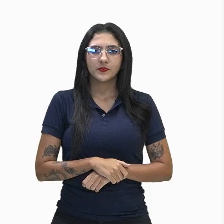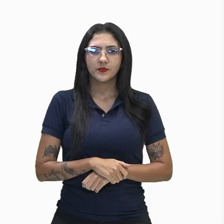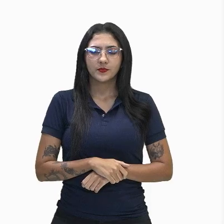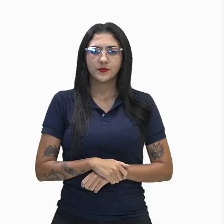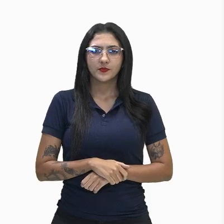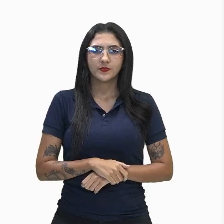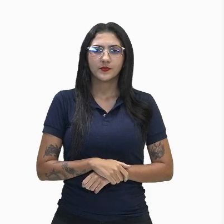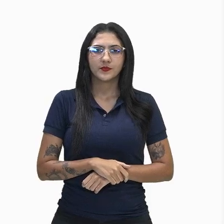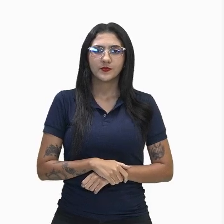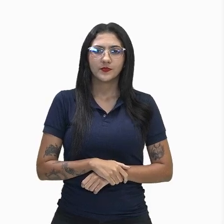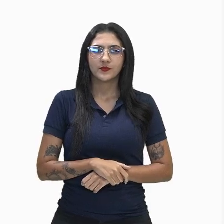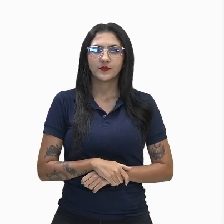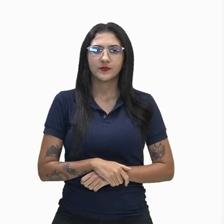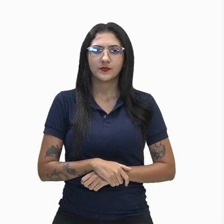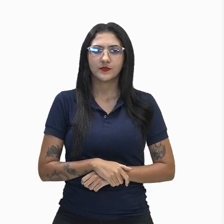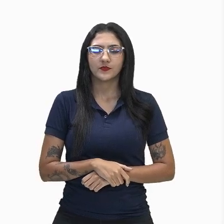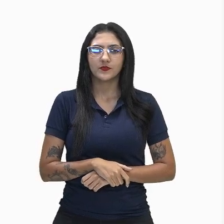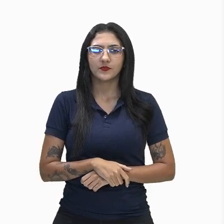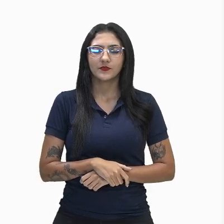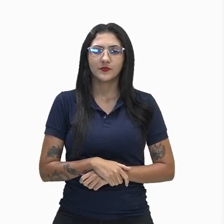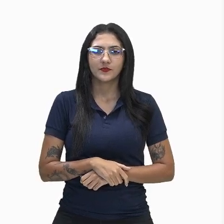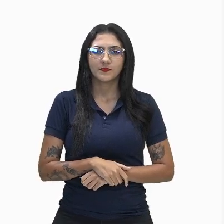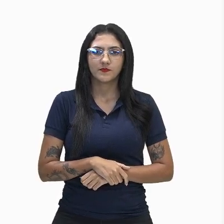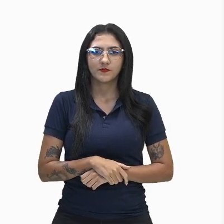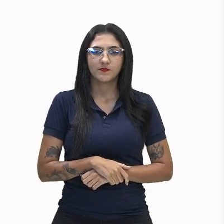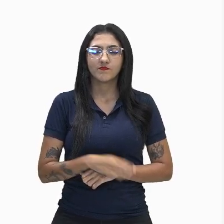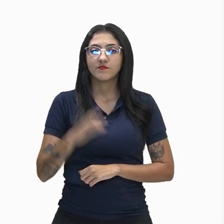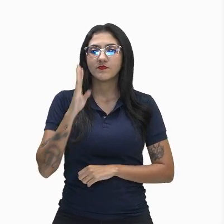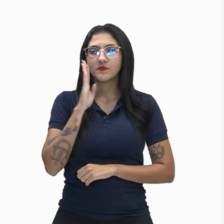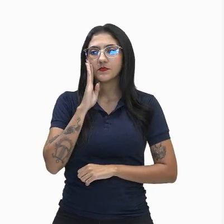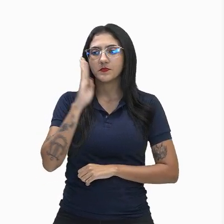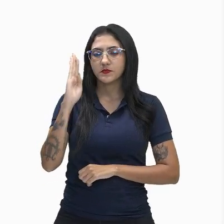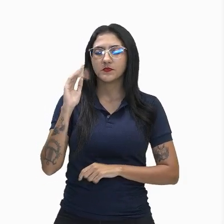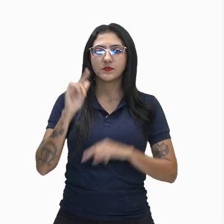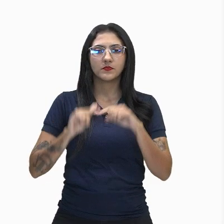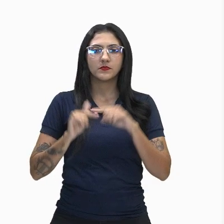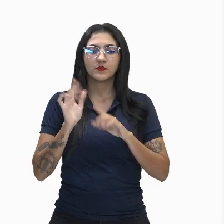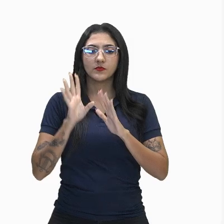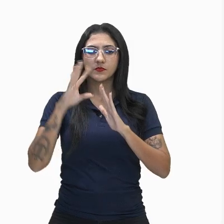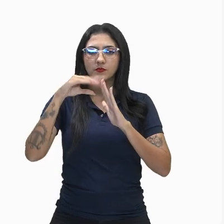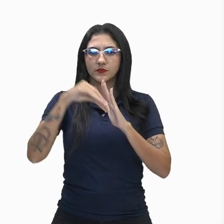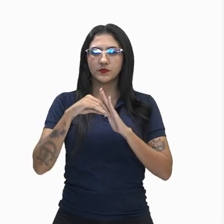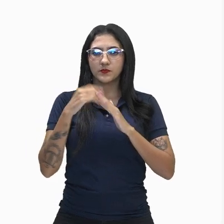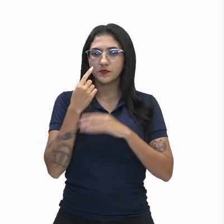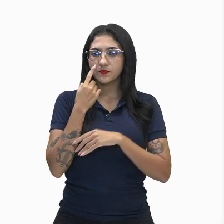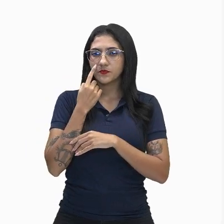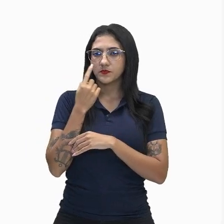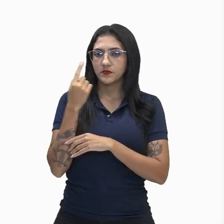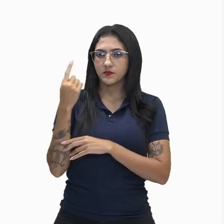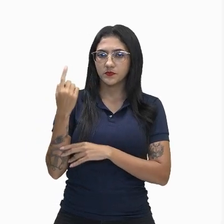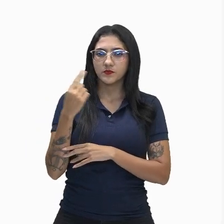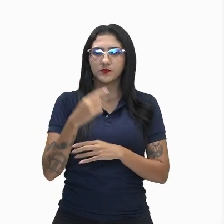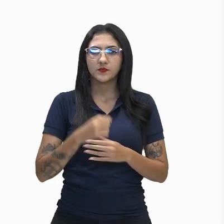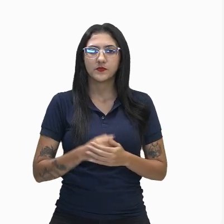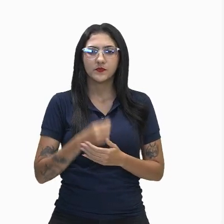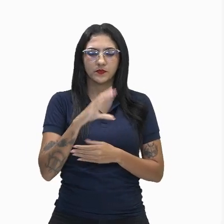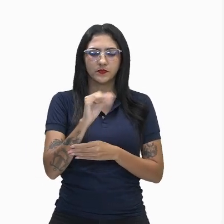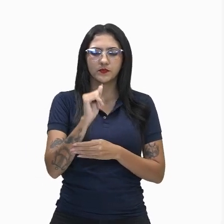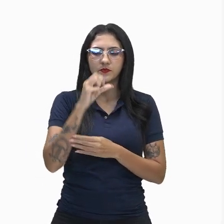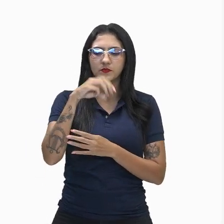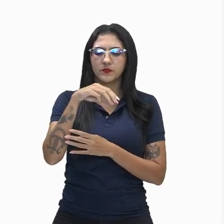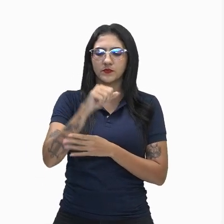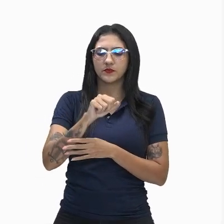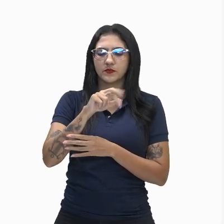Bem, os principais componentes do motor de combustão interna são a câmara de combustão, onde é